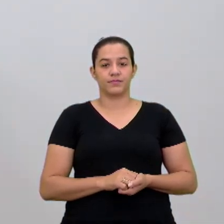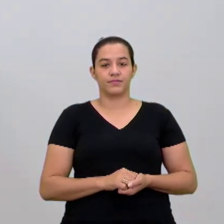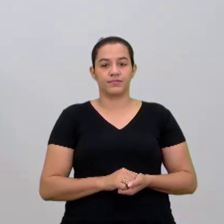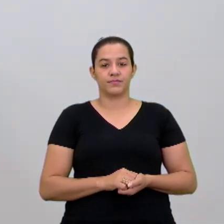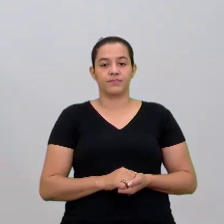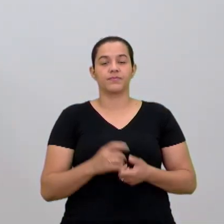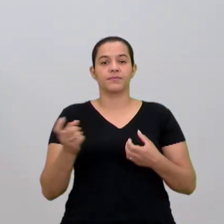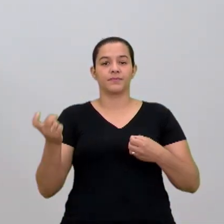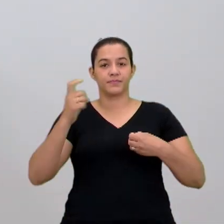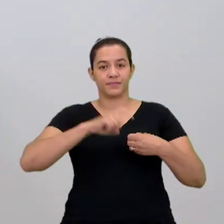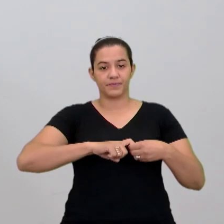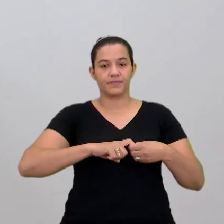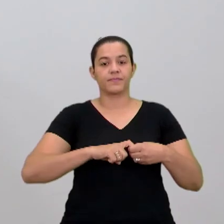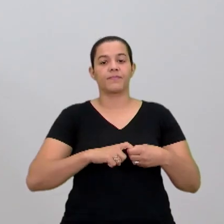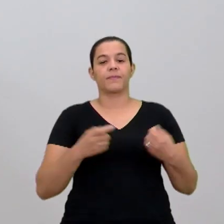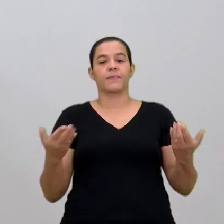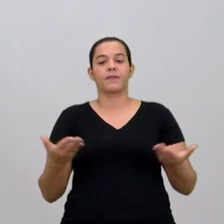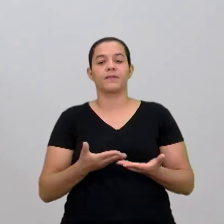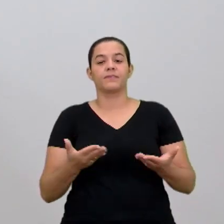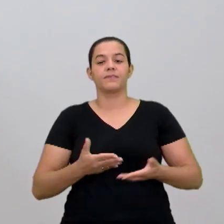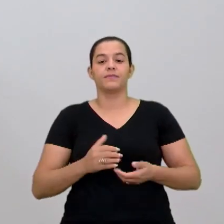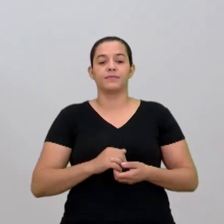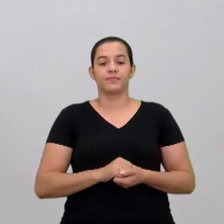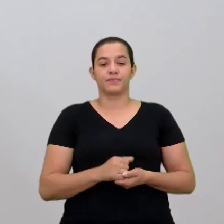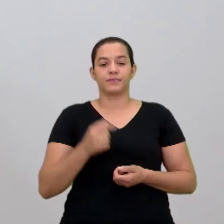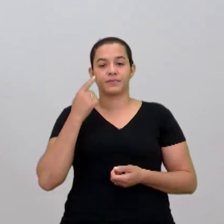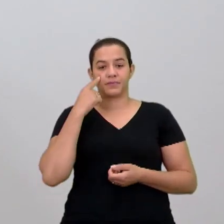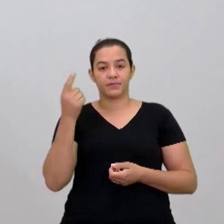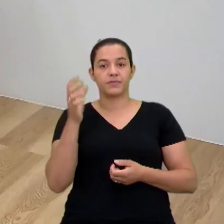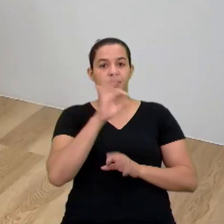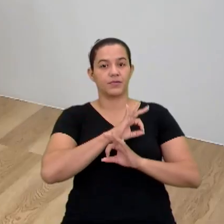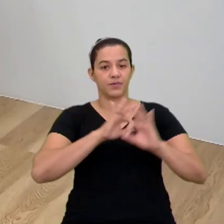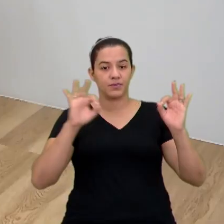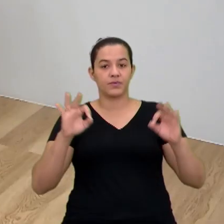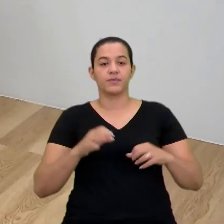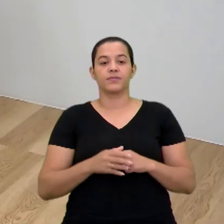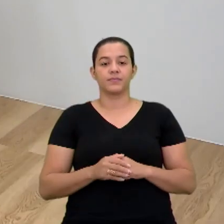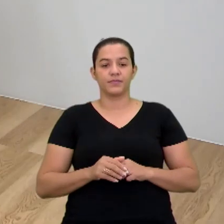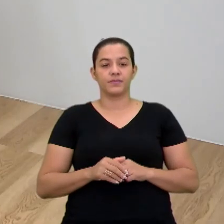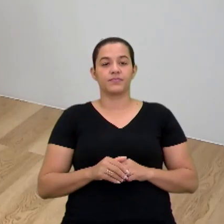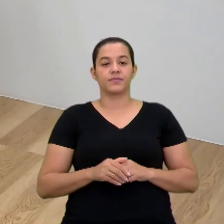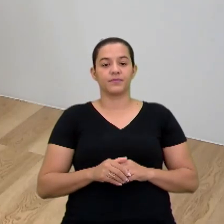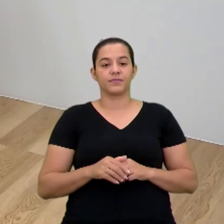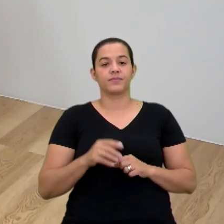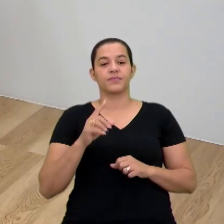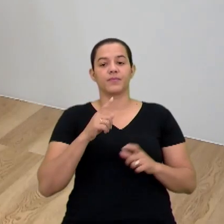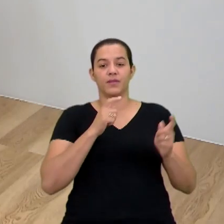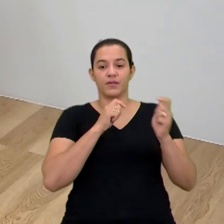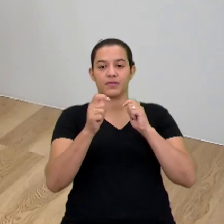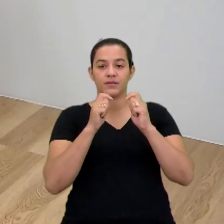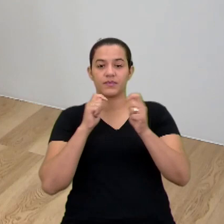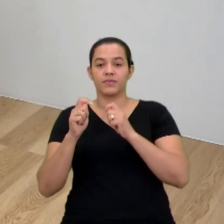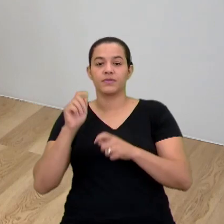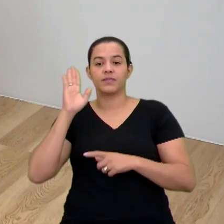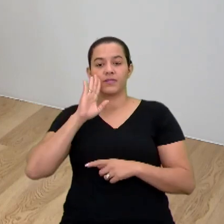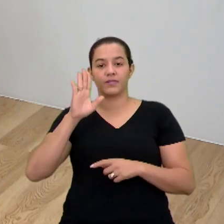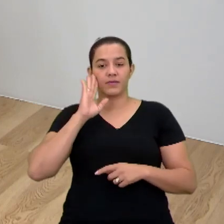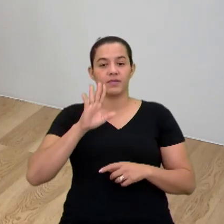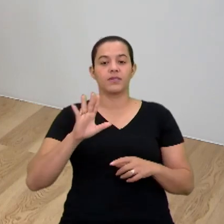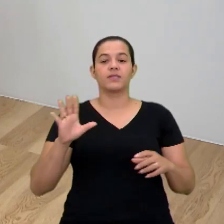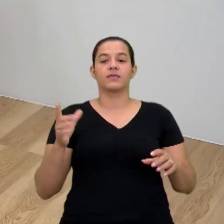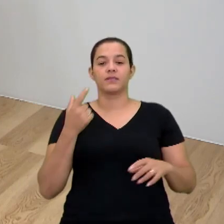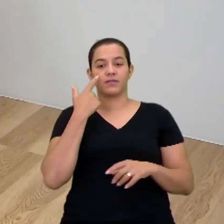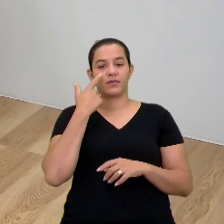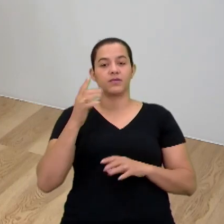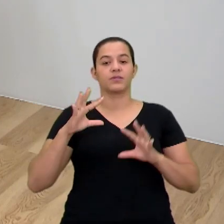Estamos de volta agora. Você viu que matéria maravilhosa, né? Matéria maravilhosa. Falando, fez aí todo um... E bacana que está na íntegra, né? Está